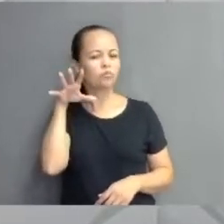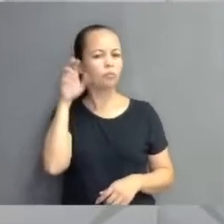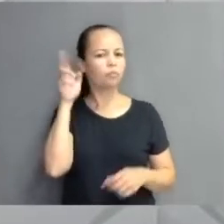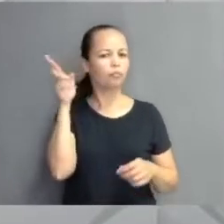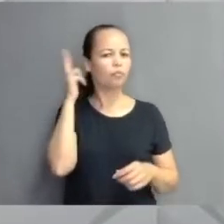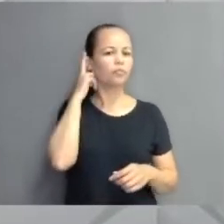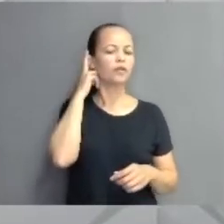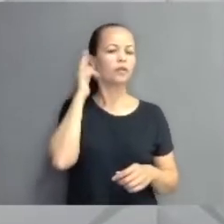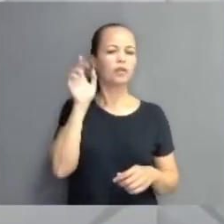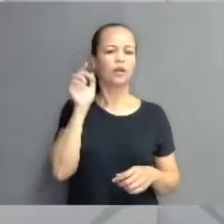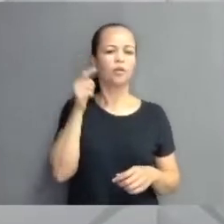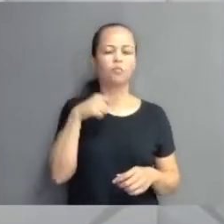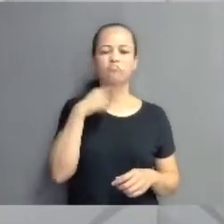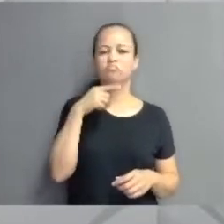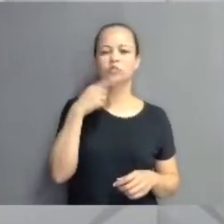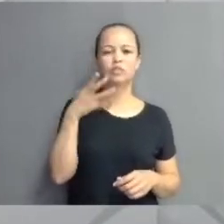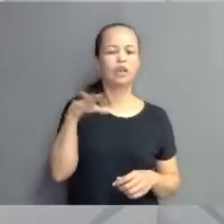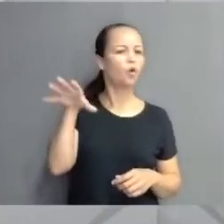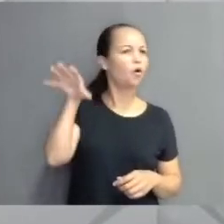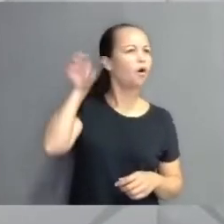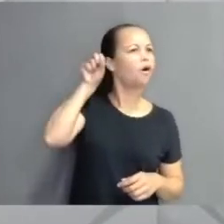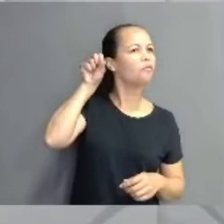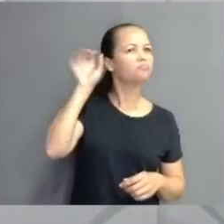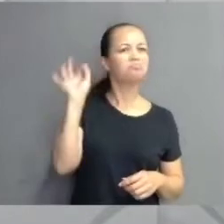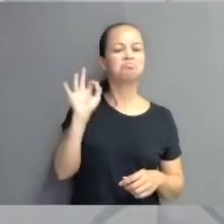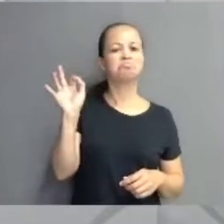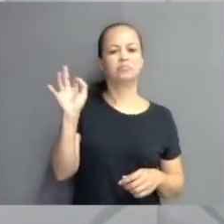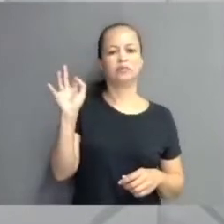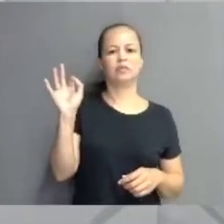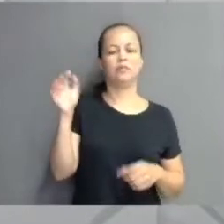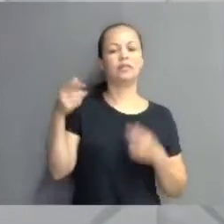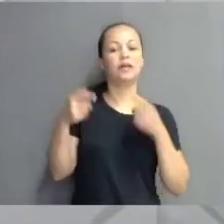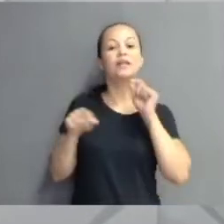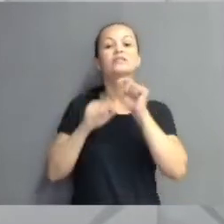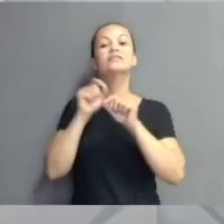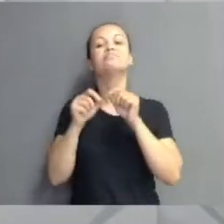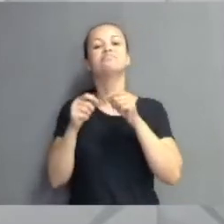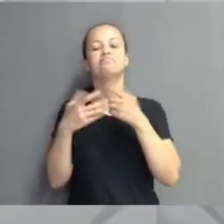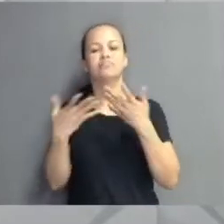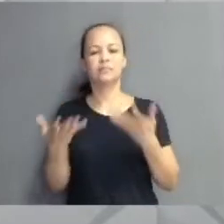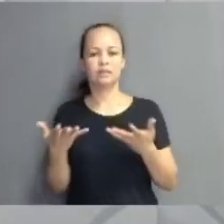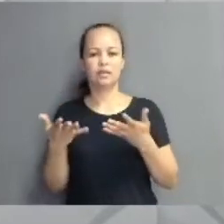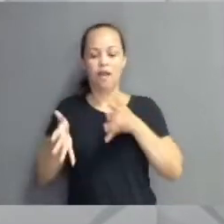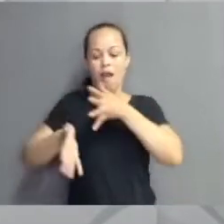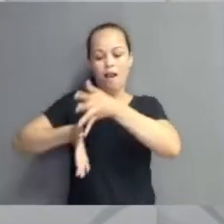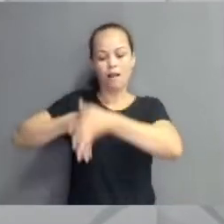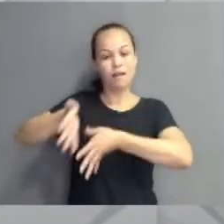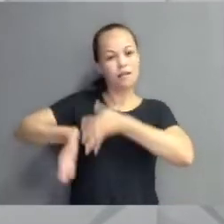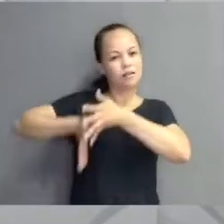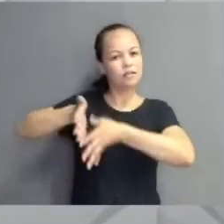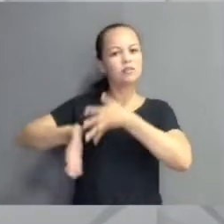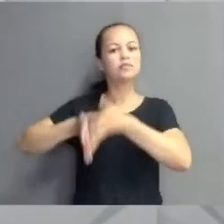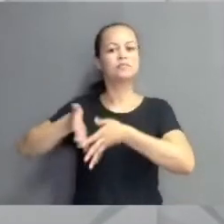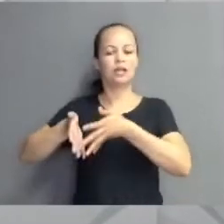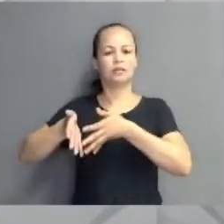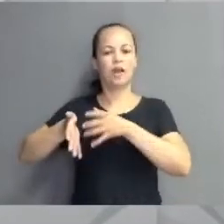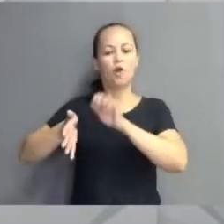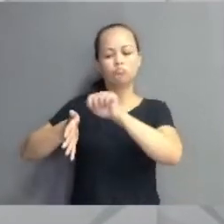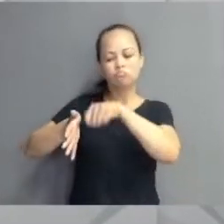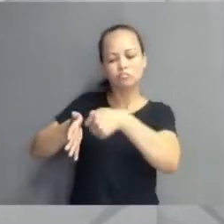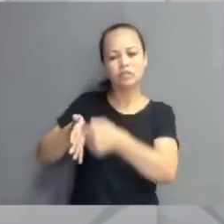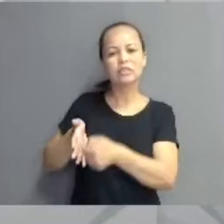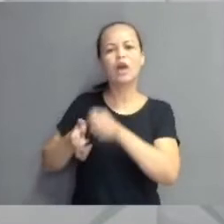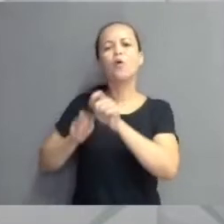elas não conseguem ouvir o som e elas não associam mas ela associam a Libras elas associam ao